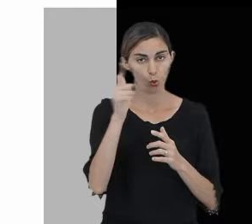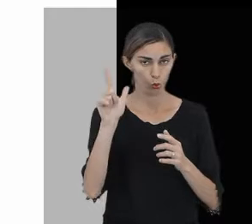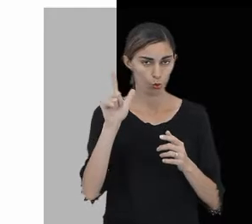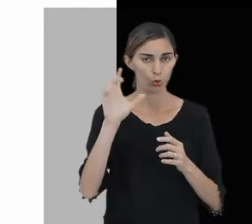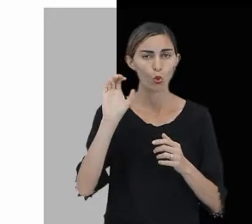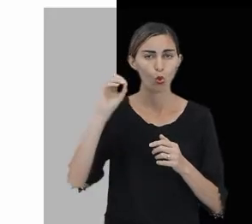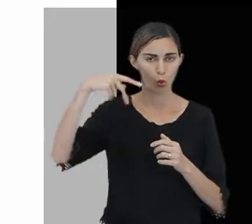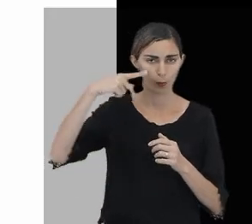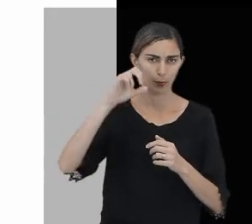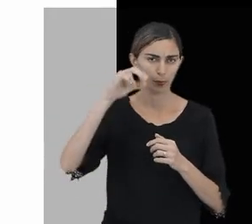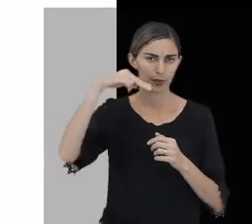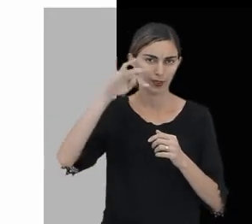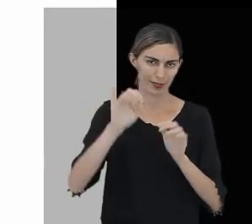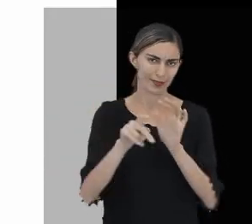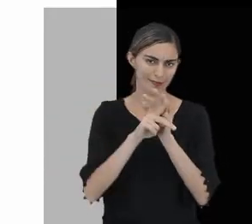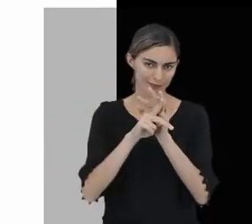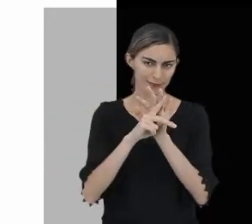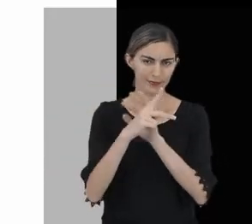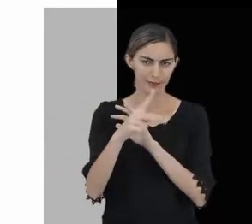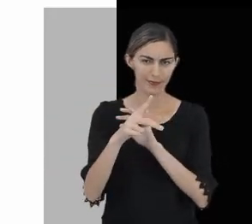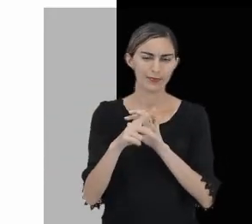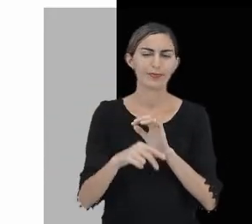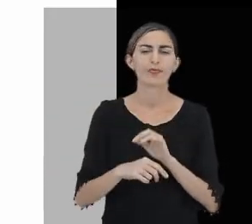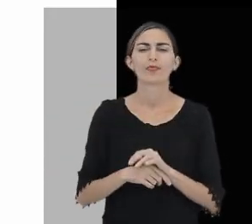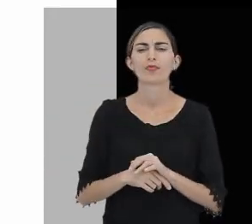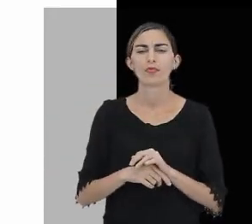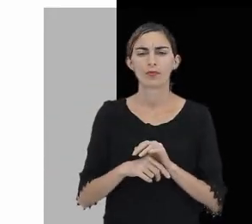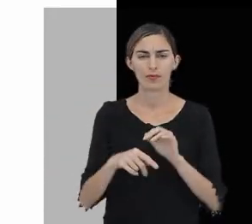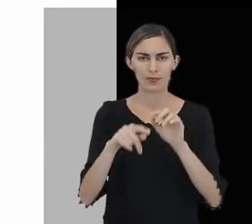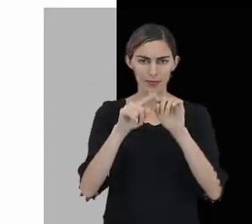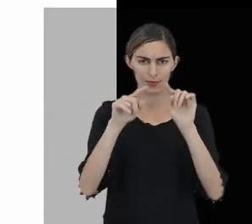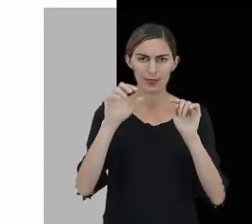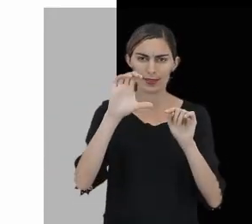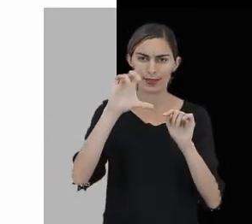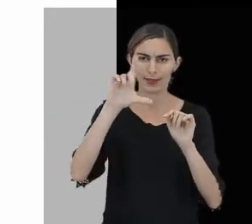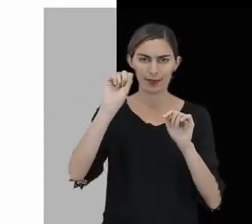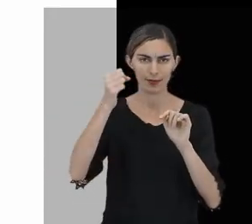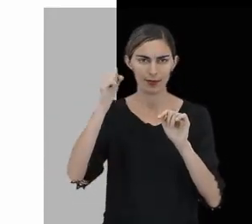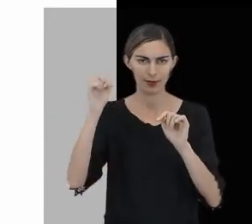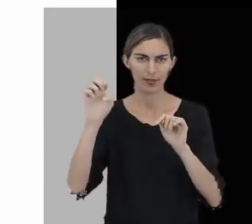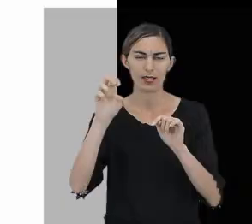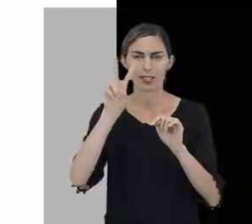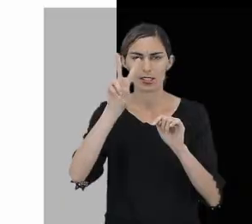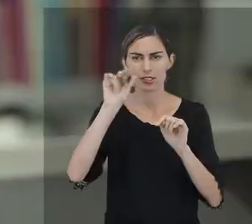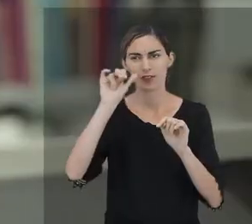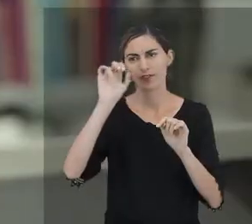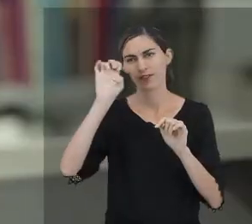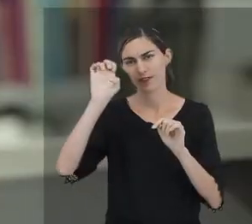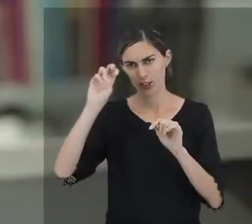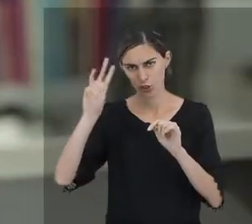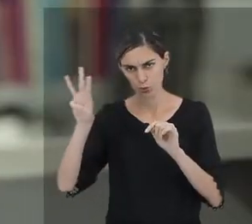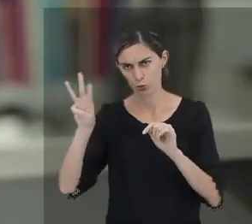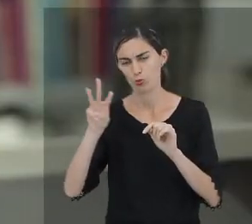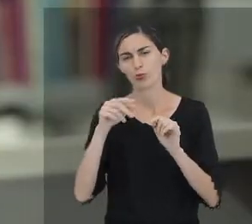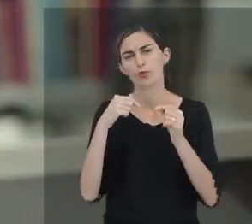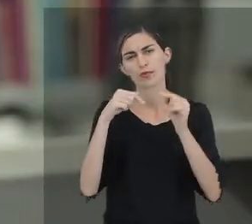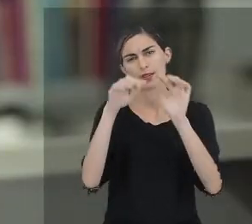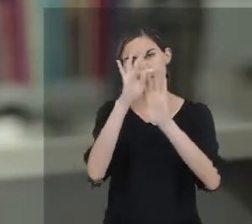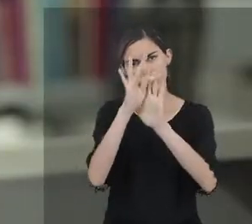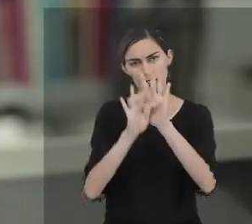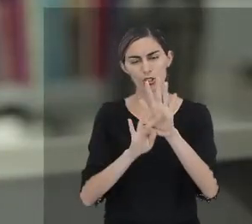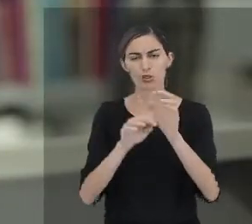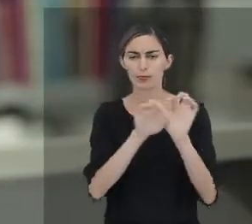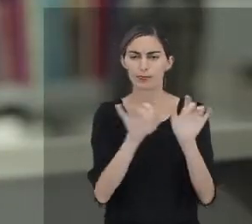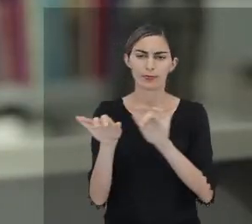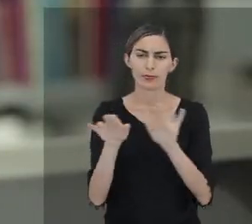Outro componente que estende a classe View é esse Edit Text. O Edit Text é um campo de texto que você vai